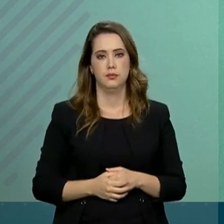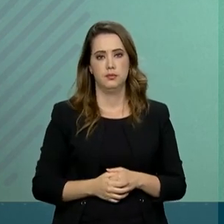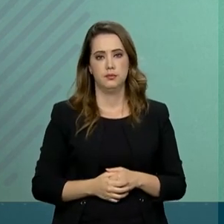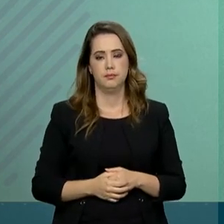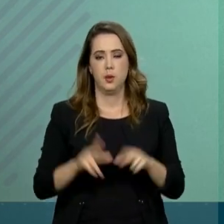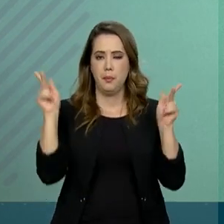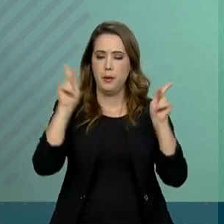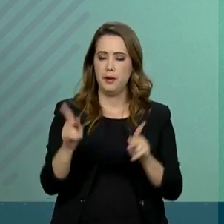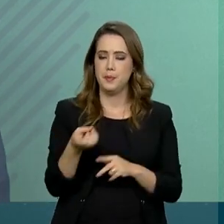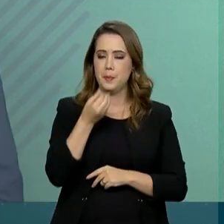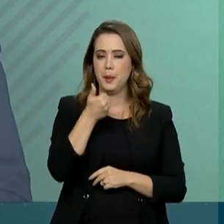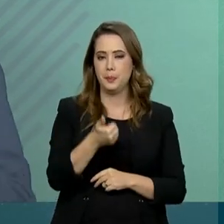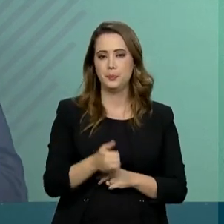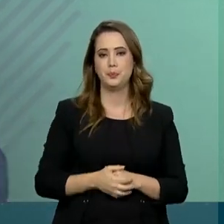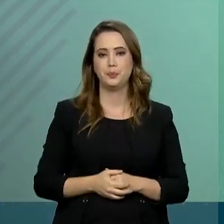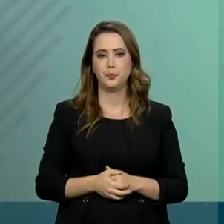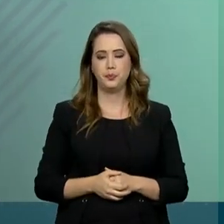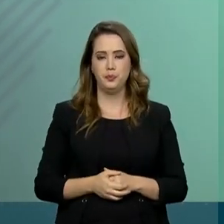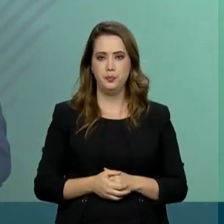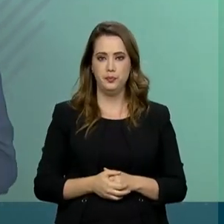paz e bem